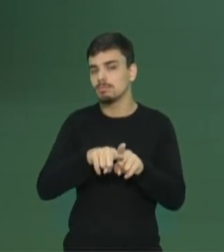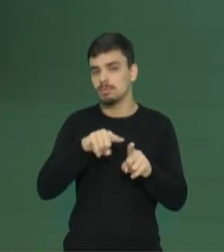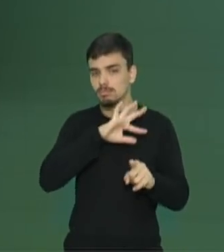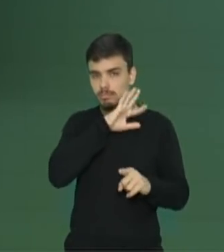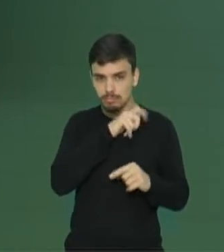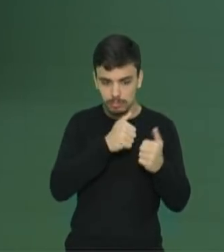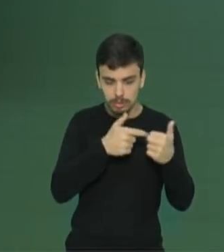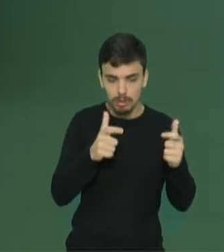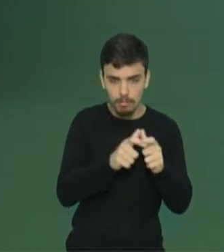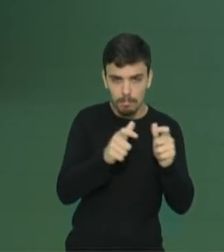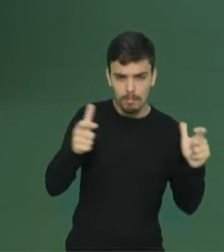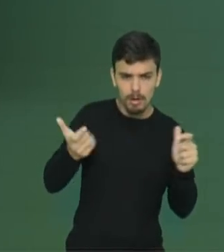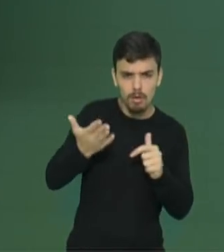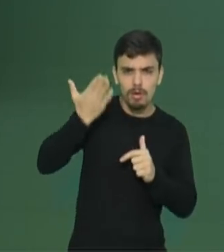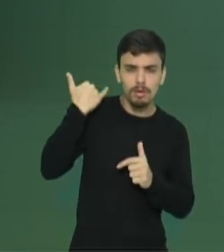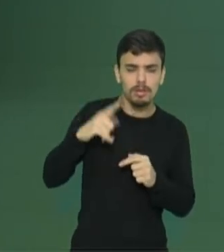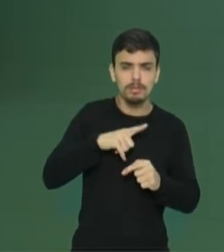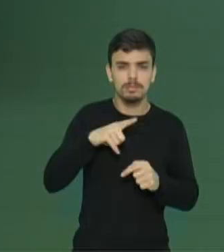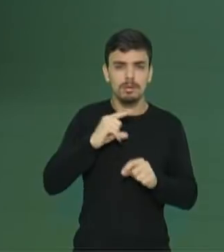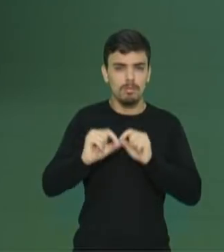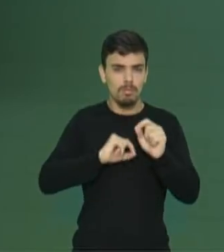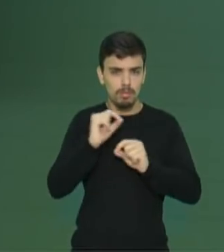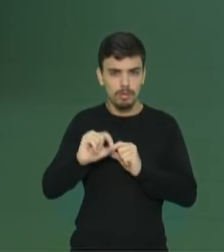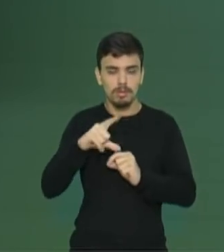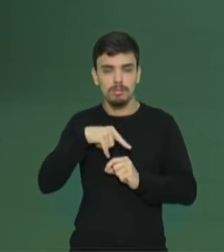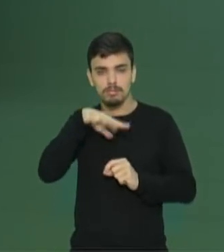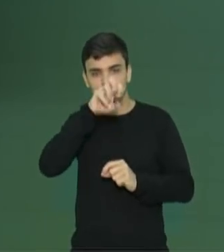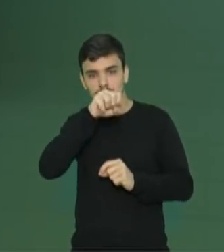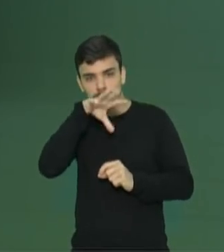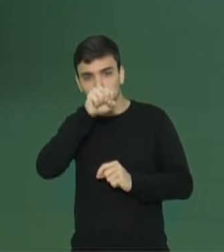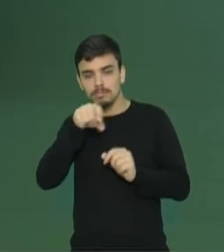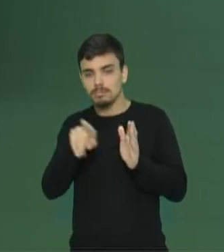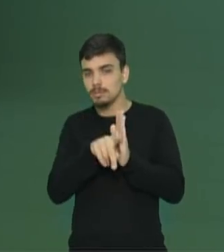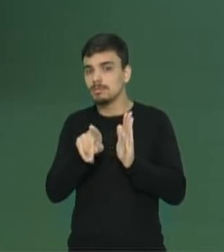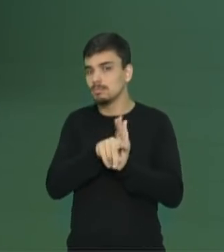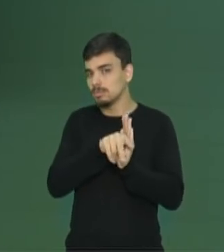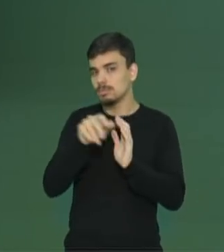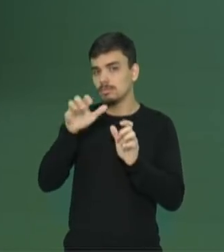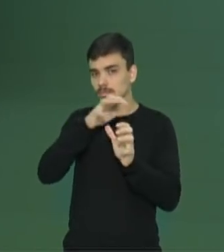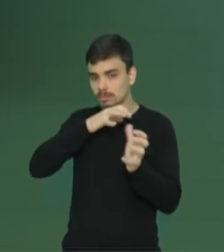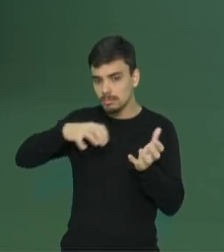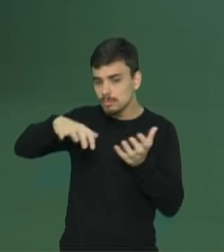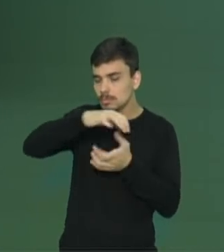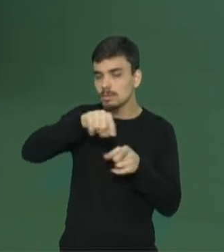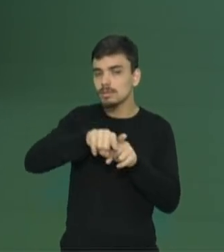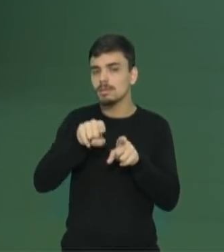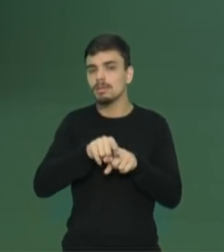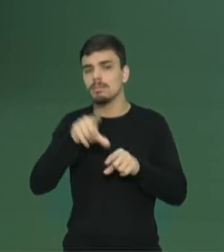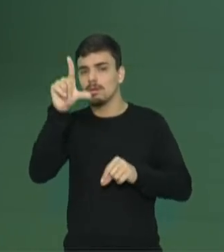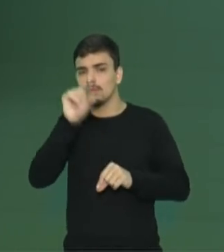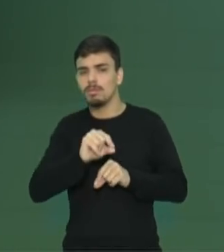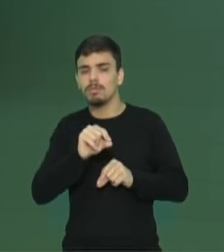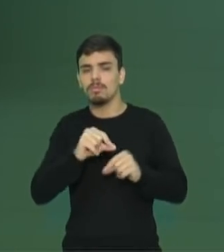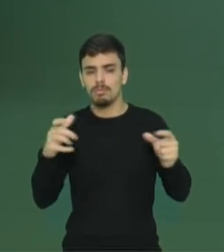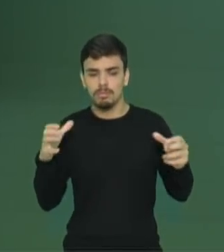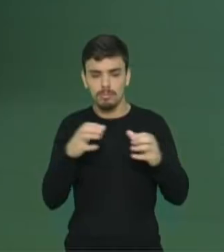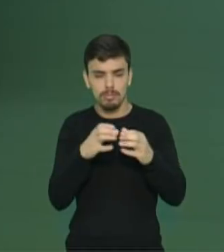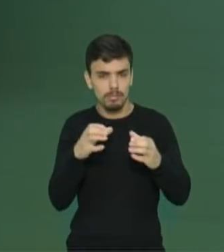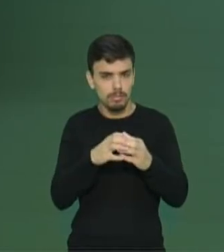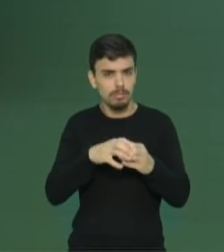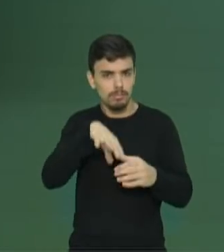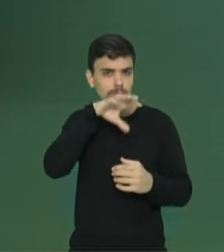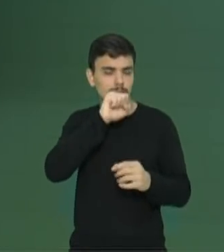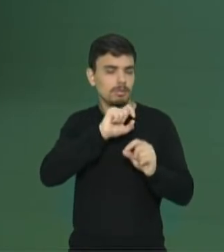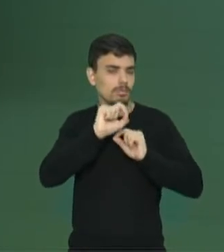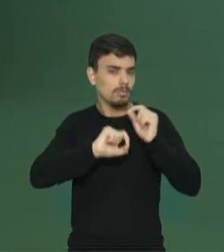muito maiores quando havia uma taxa de oxigênio maior na atmosfera. A redução da concentração de oxigênio